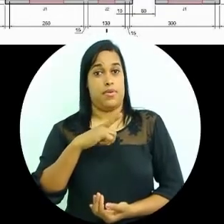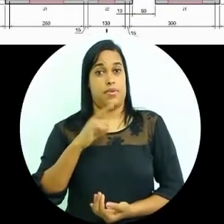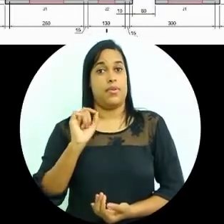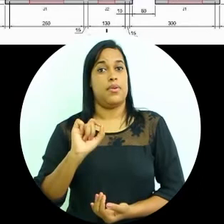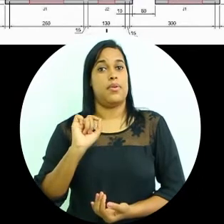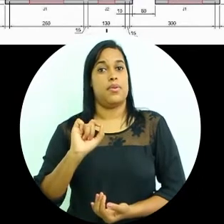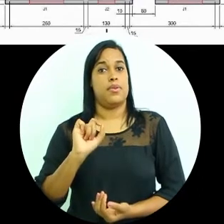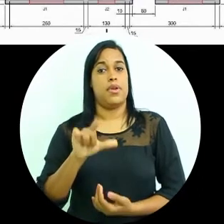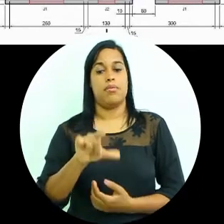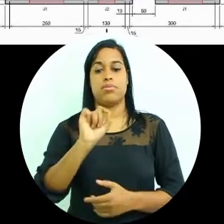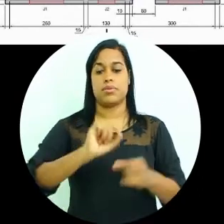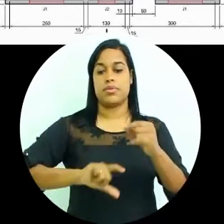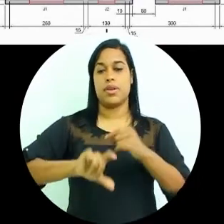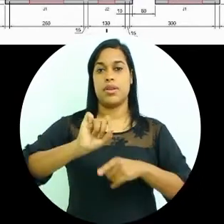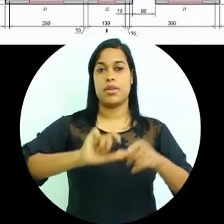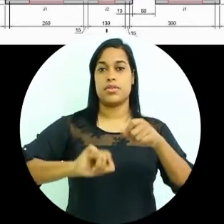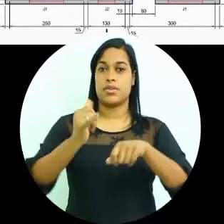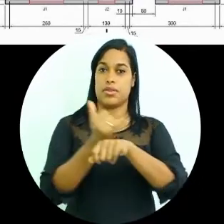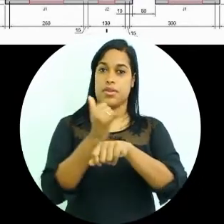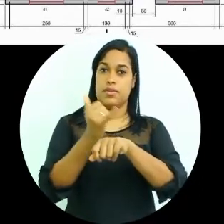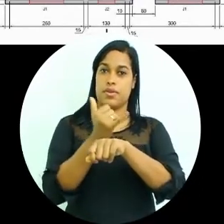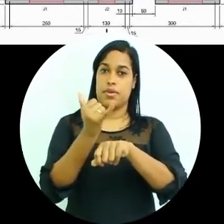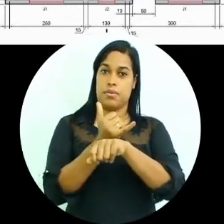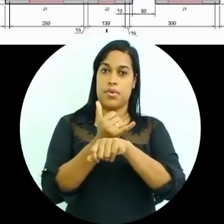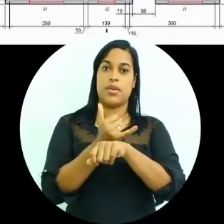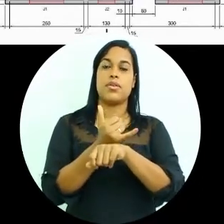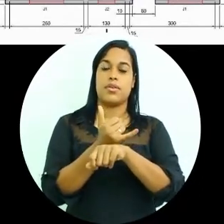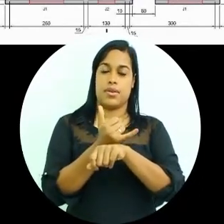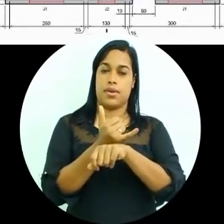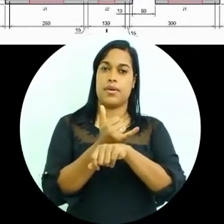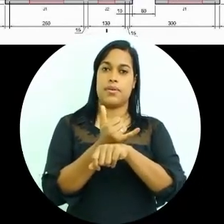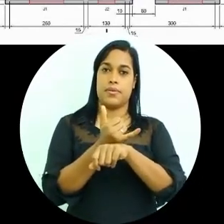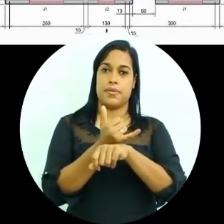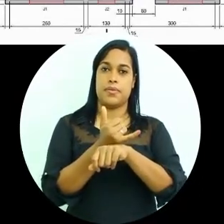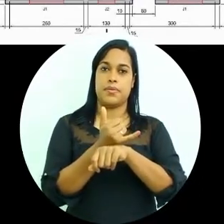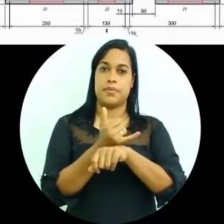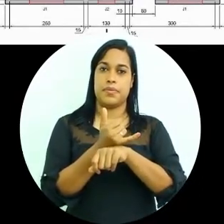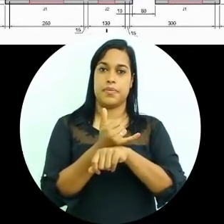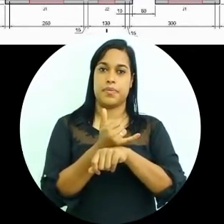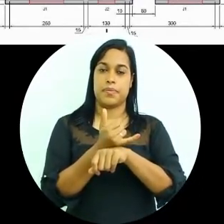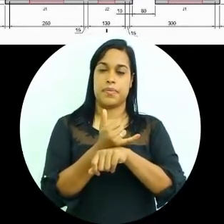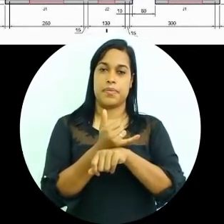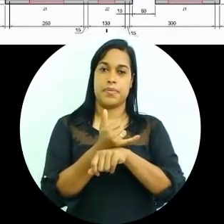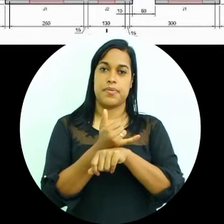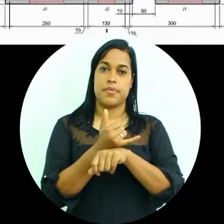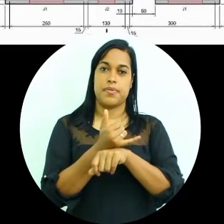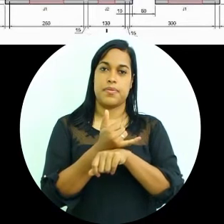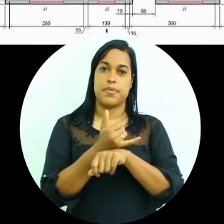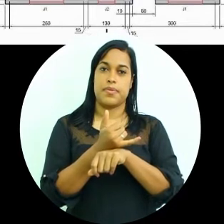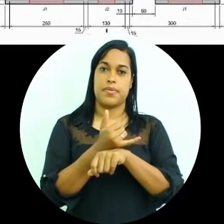Eu tenho que ter selecionado a ferramenta perpendicular.